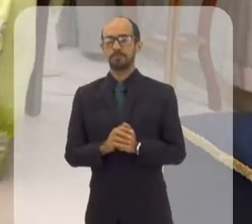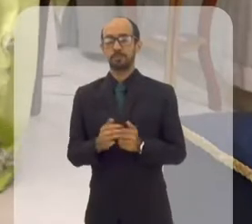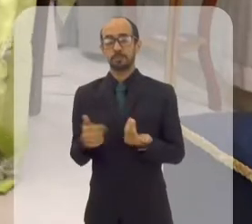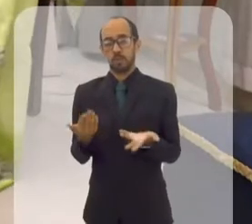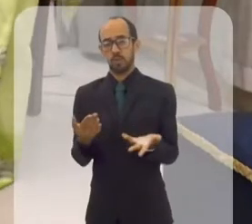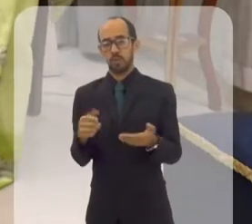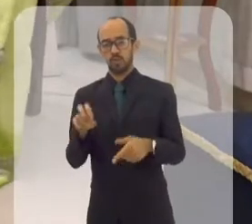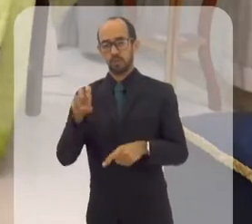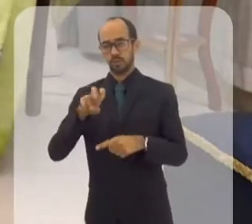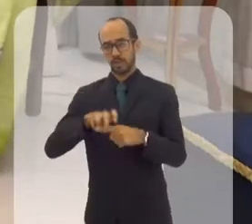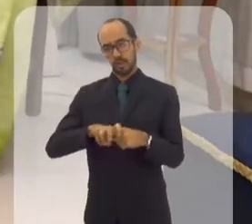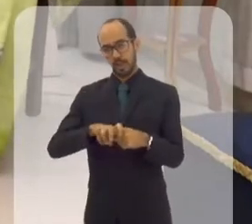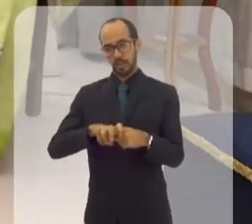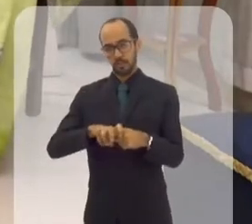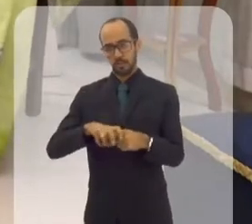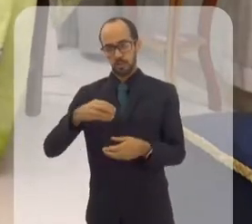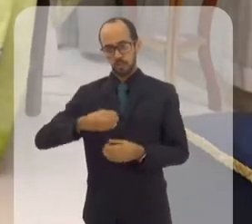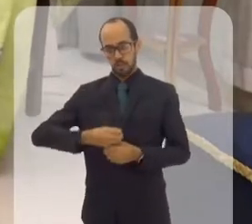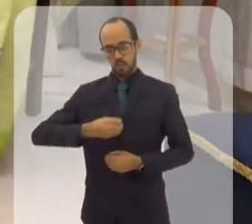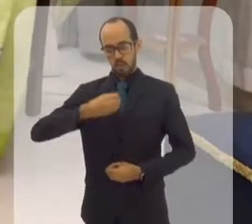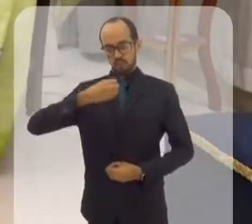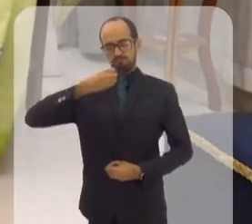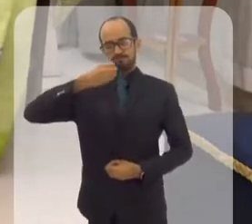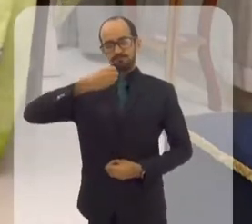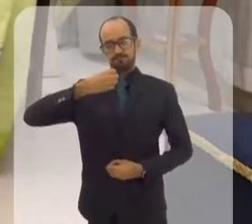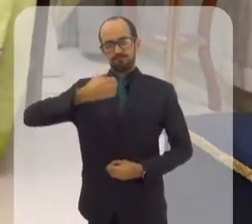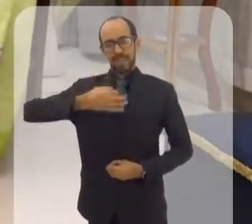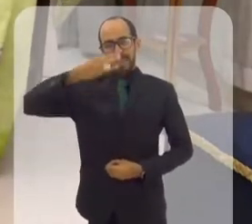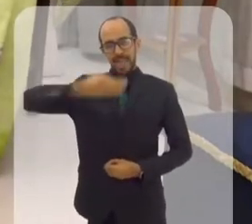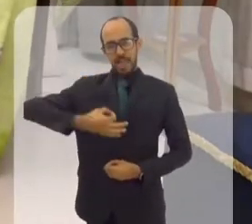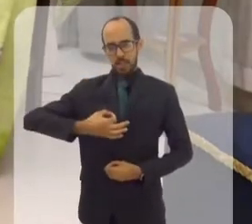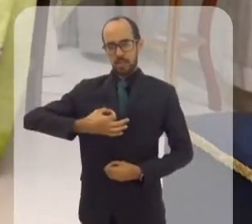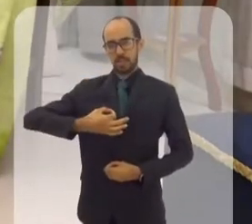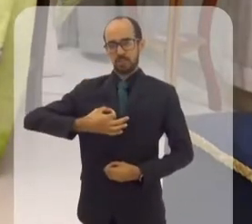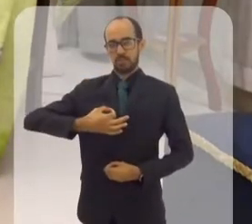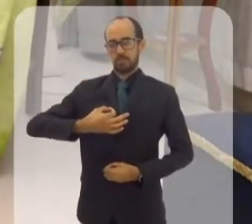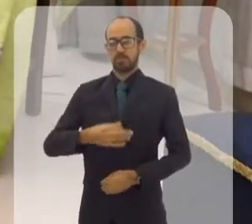Estou aqui sentadinho, a coluna erecta, né?